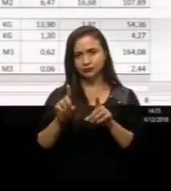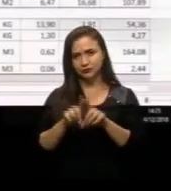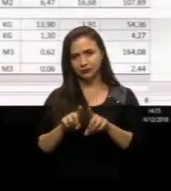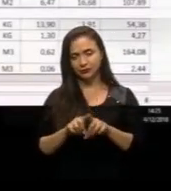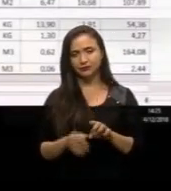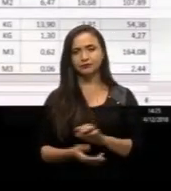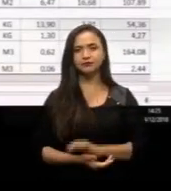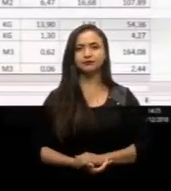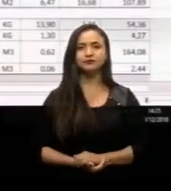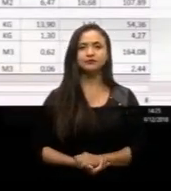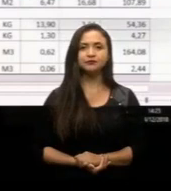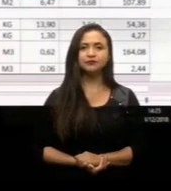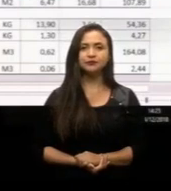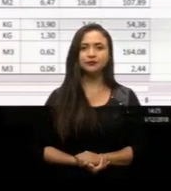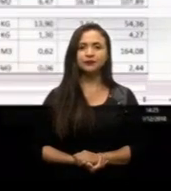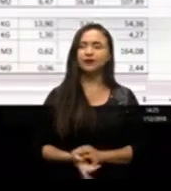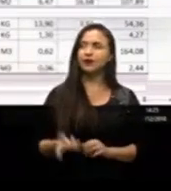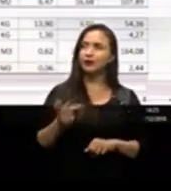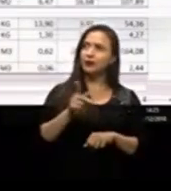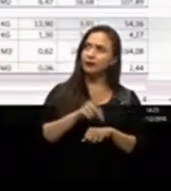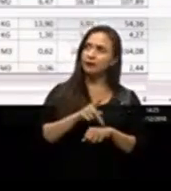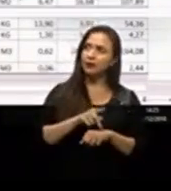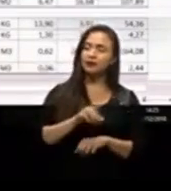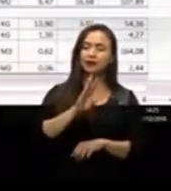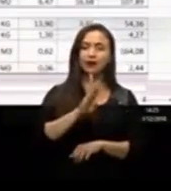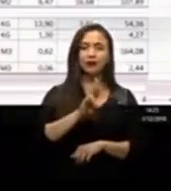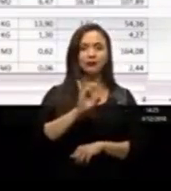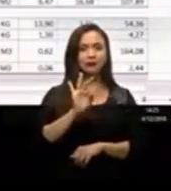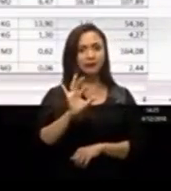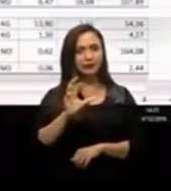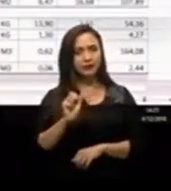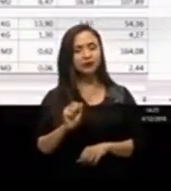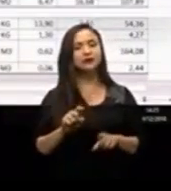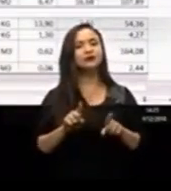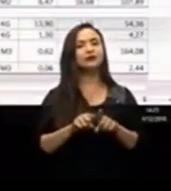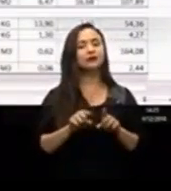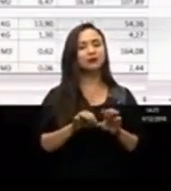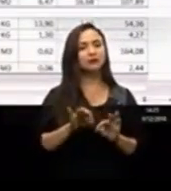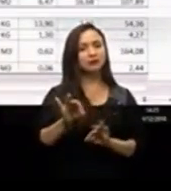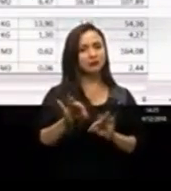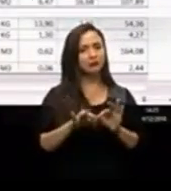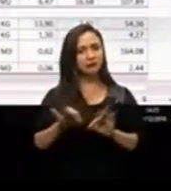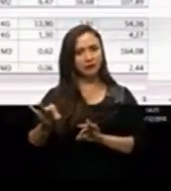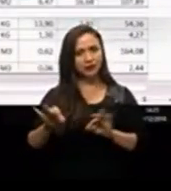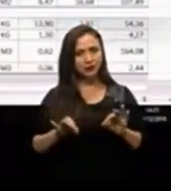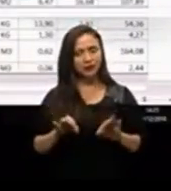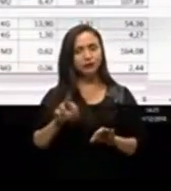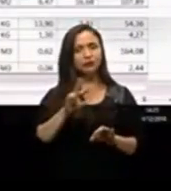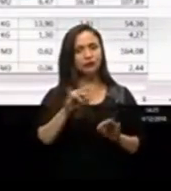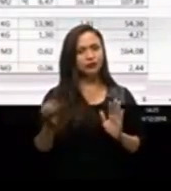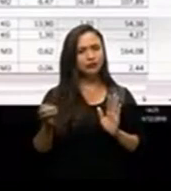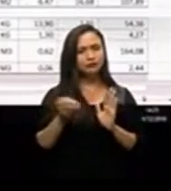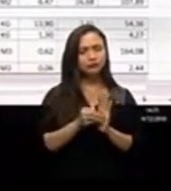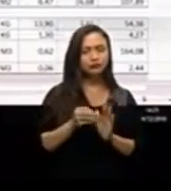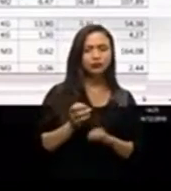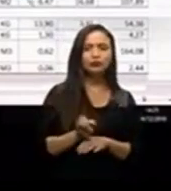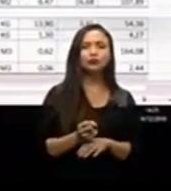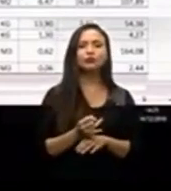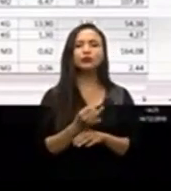certo? Pedra brita, né, mesma coisa, eu vou pegar o metro quadrado e jogar a quantidade